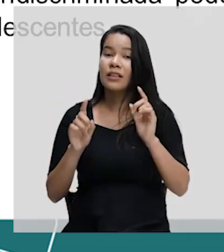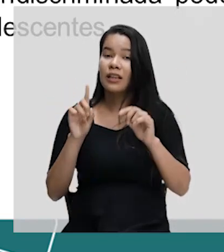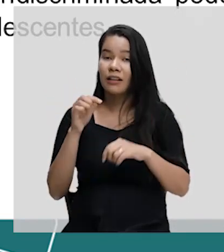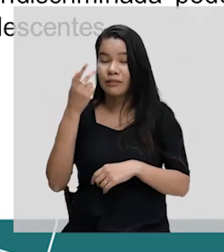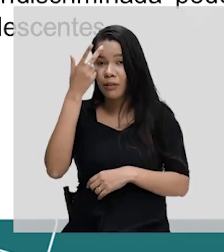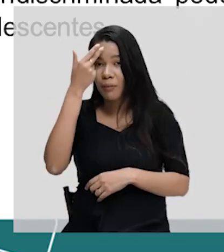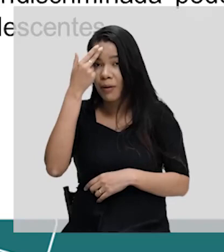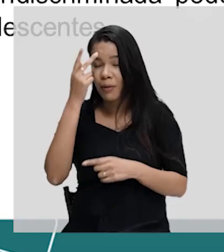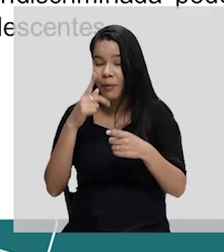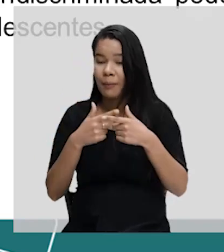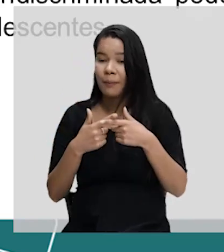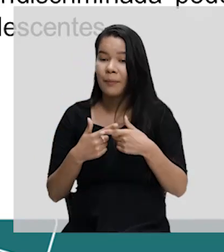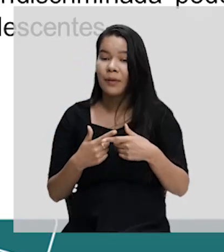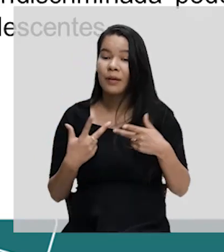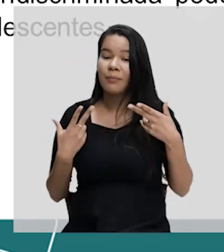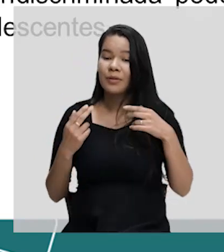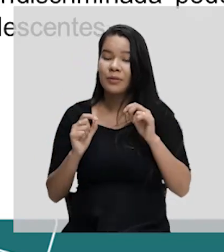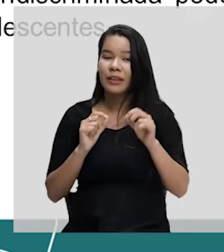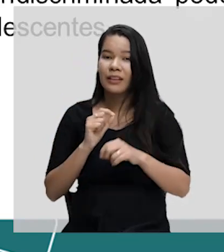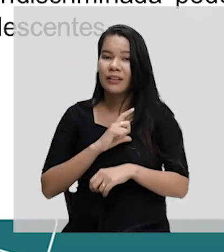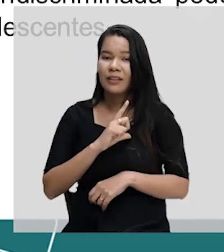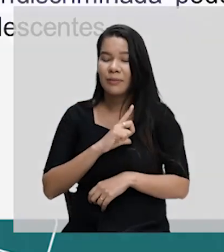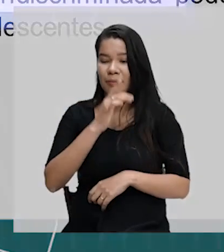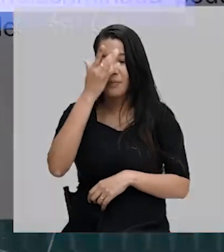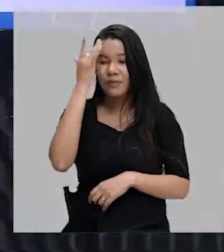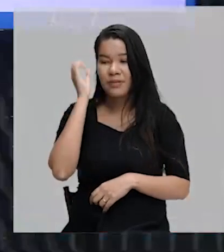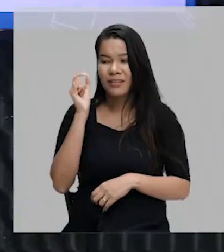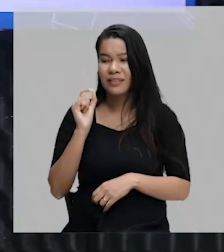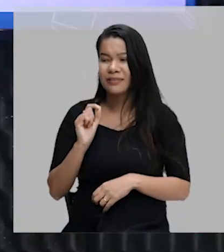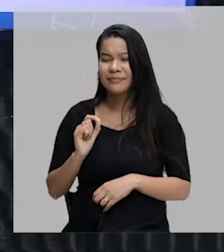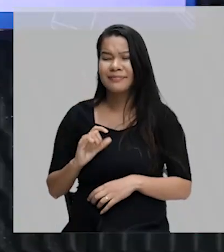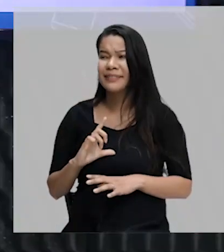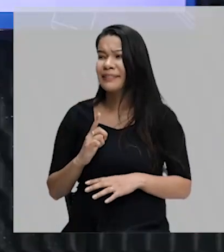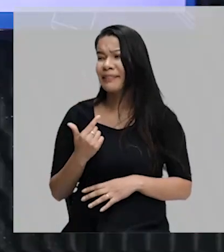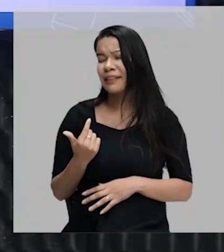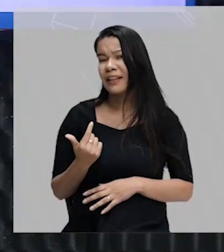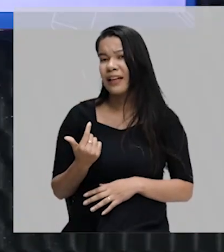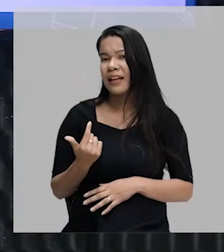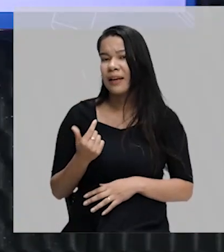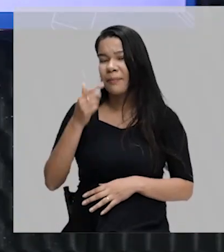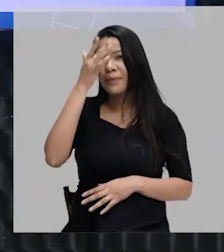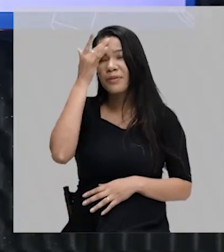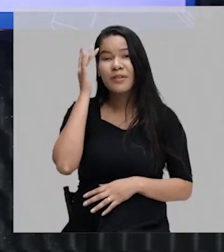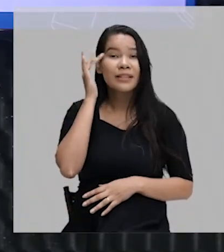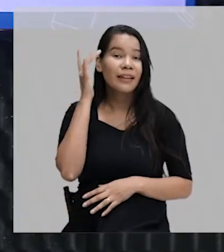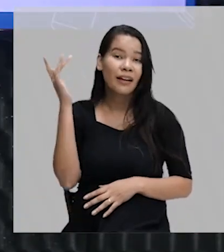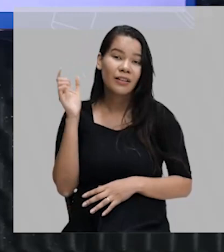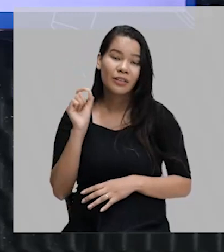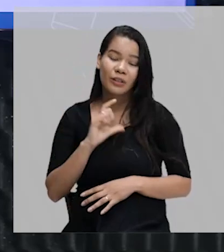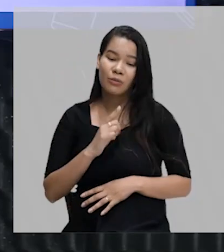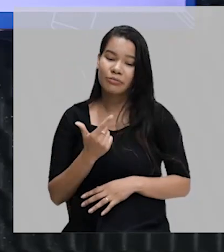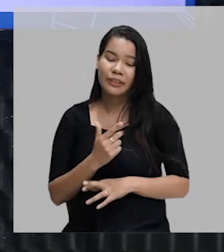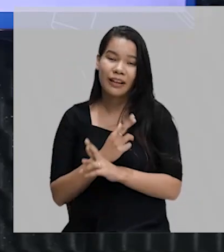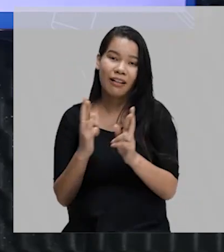pessoas, não, principalmente na questão da ansiedade, tá? Principalmente nessa questão de jovens que